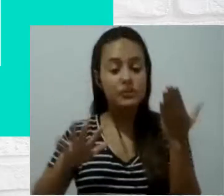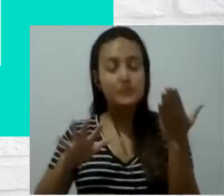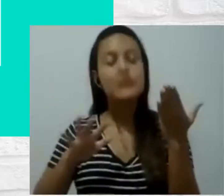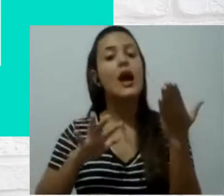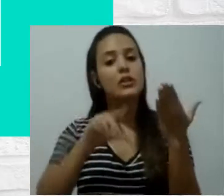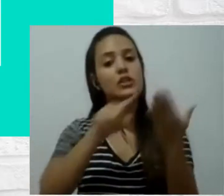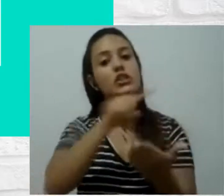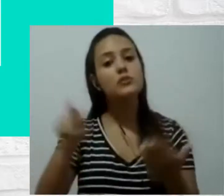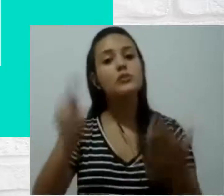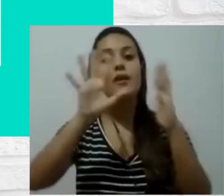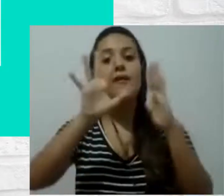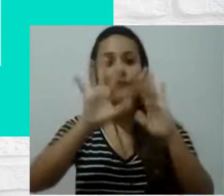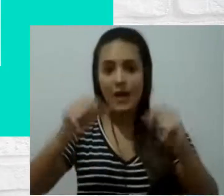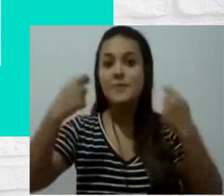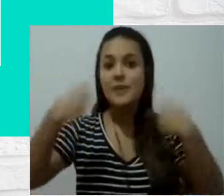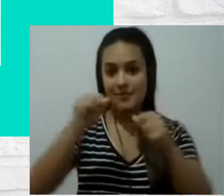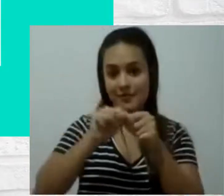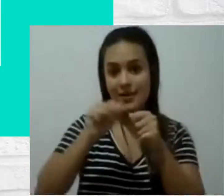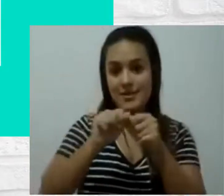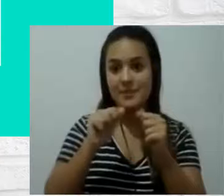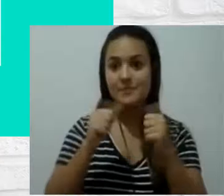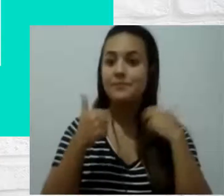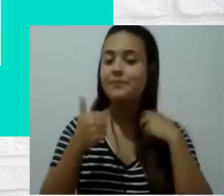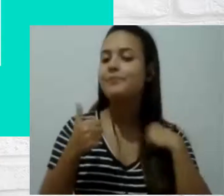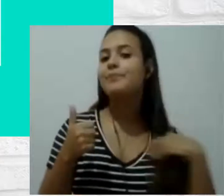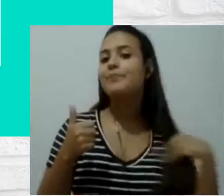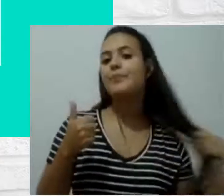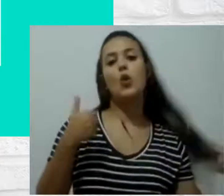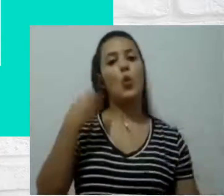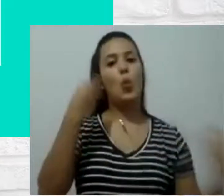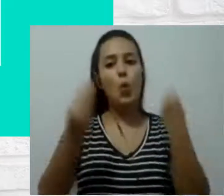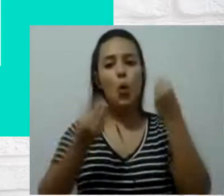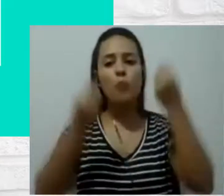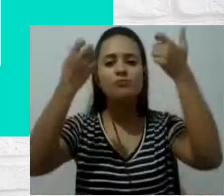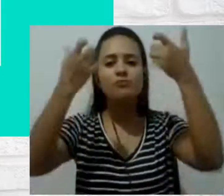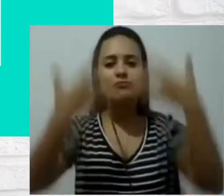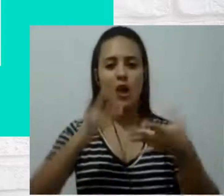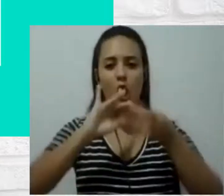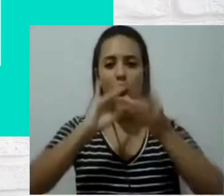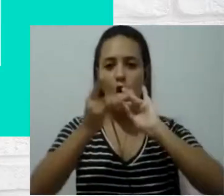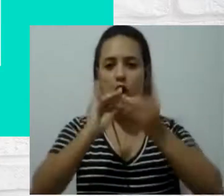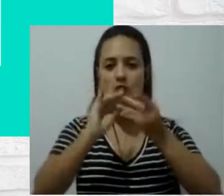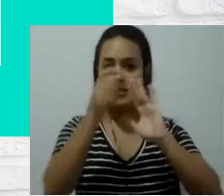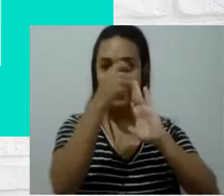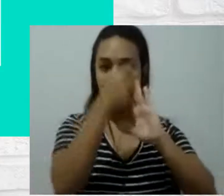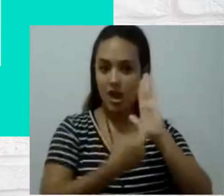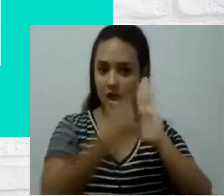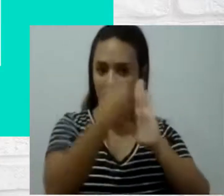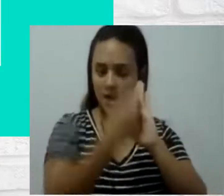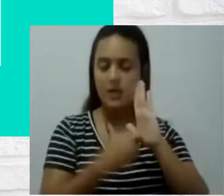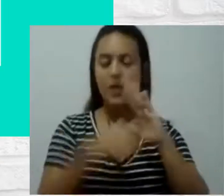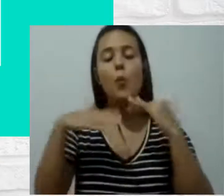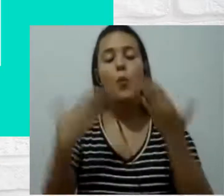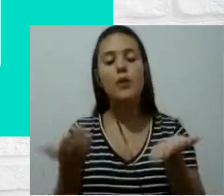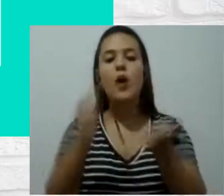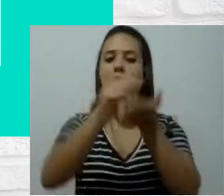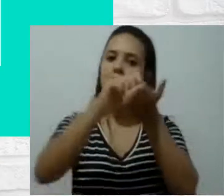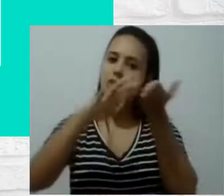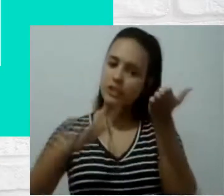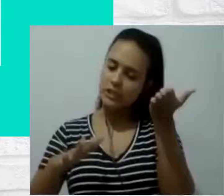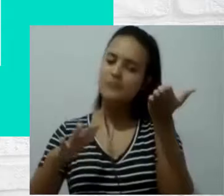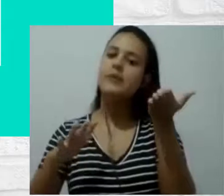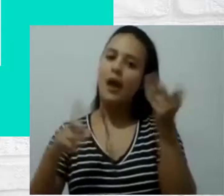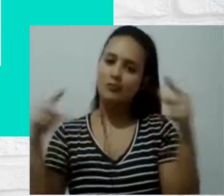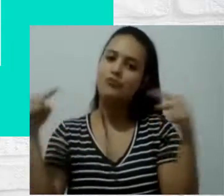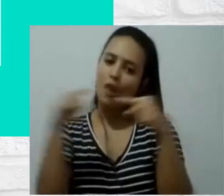receber videoaulas e uma atividade é que vocês vão precisar desenvolver. Como nós estamos falando